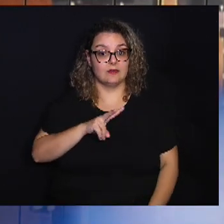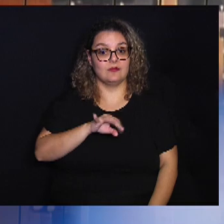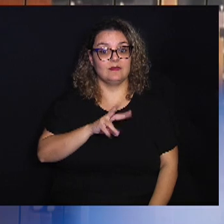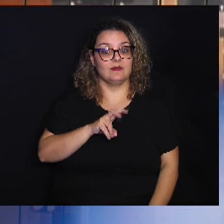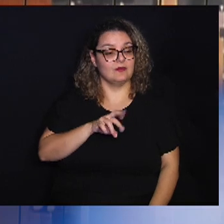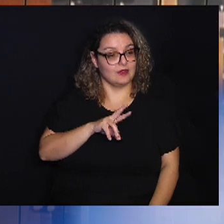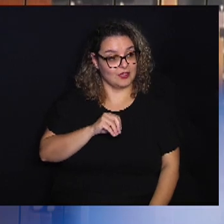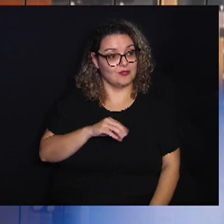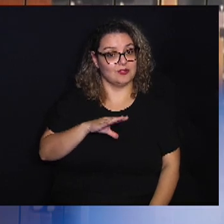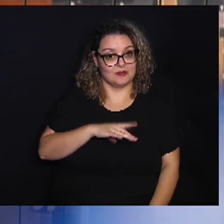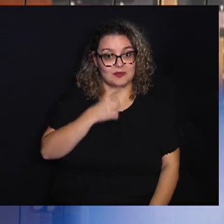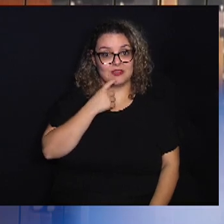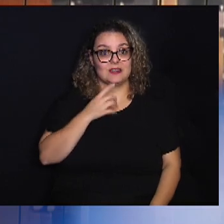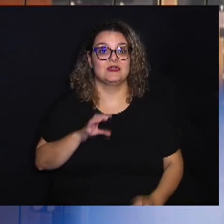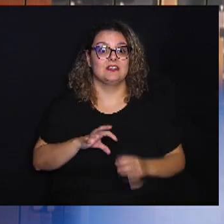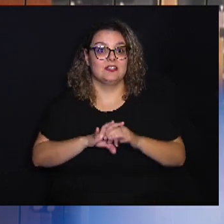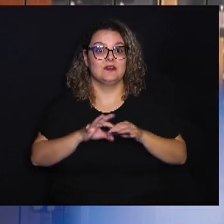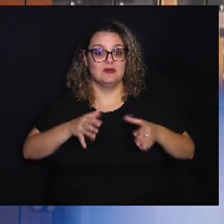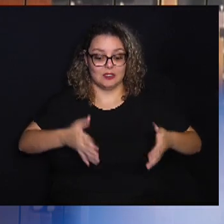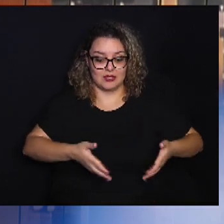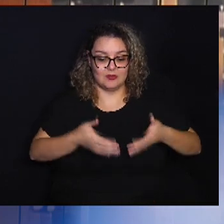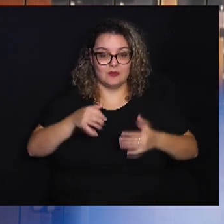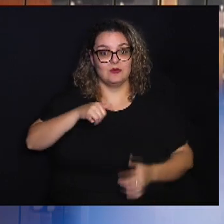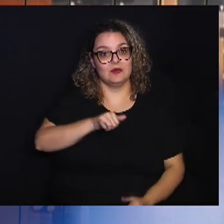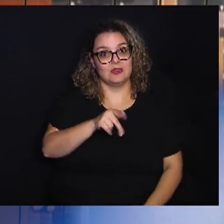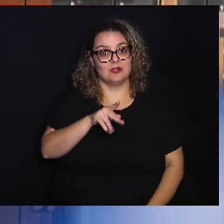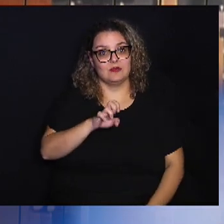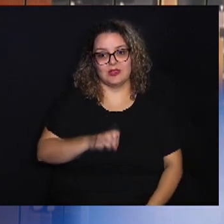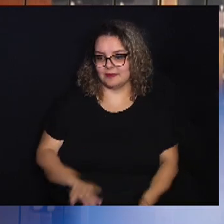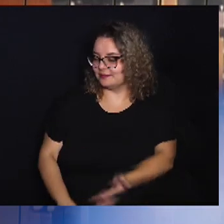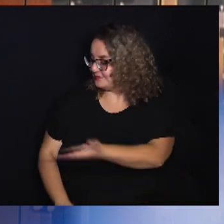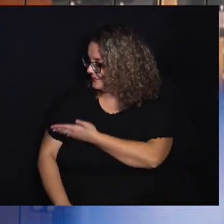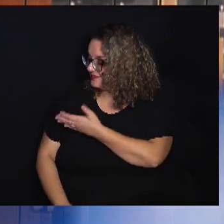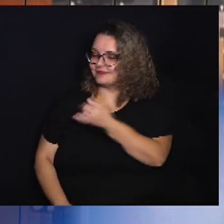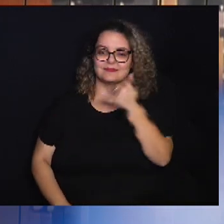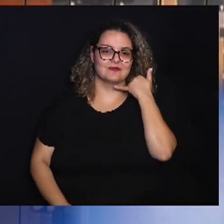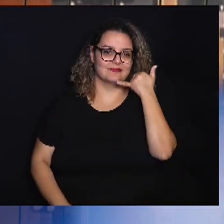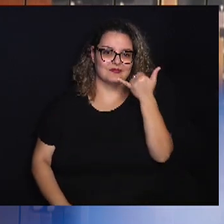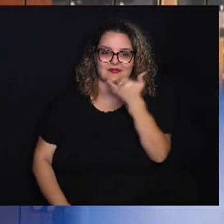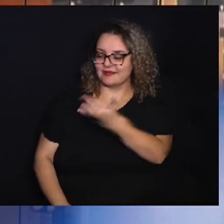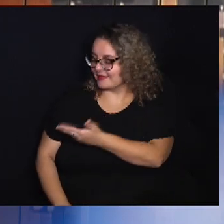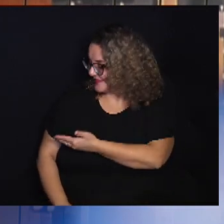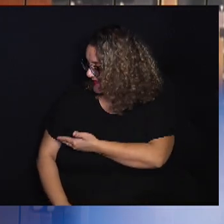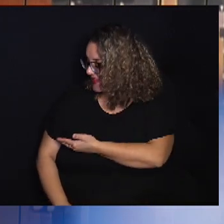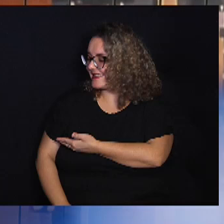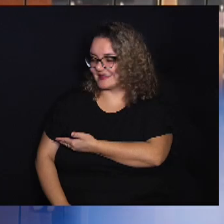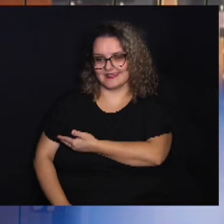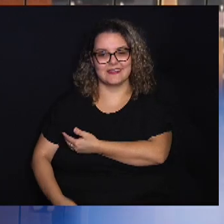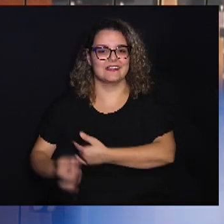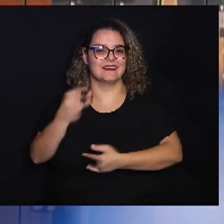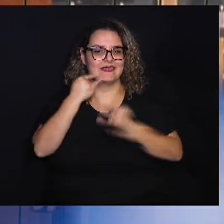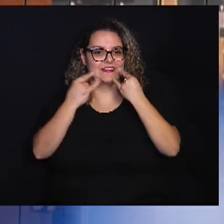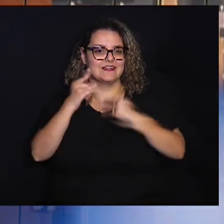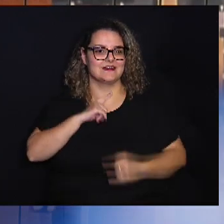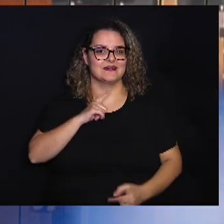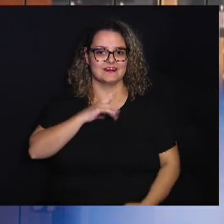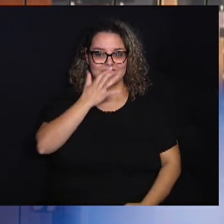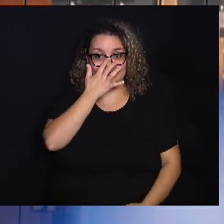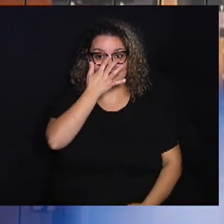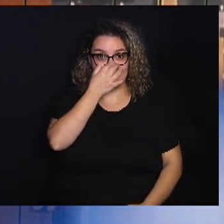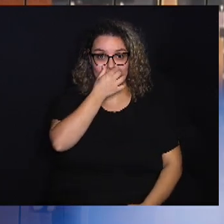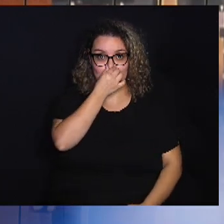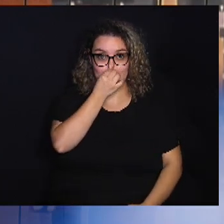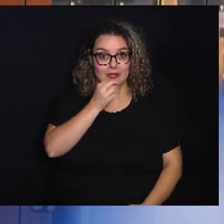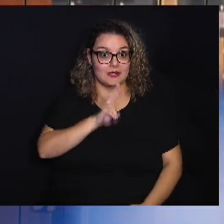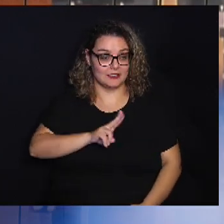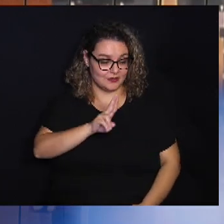Campinas, né, que disponibiliza mudas de IP. A gente vai colocar o telefone do viveiro aqui embaixo para quem tiver interesse, né, e aí usar uma espécie que